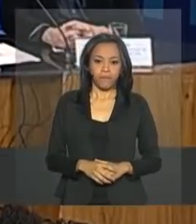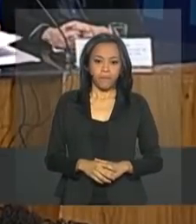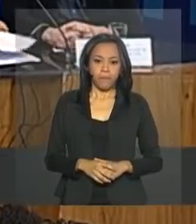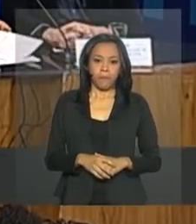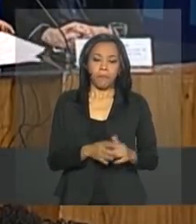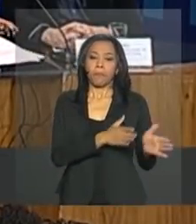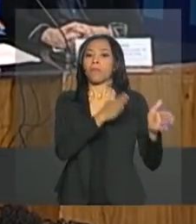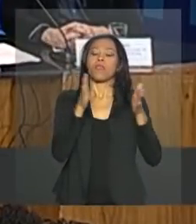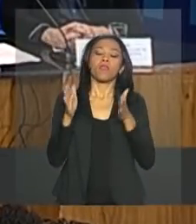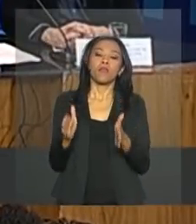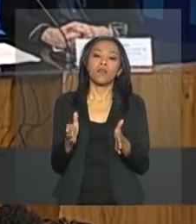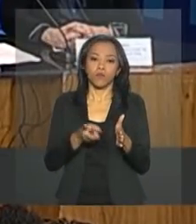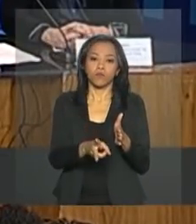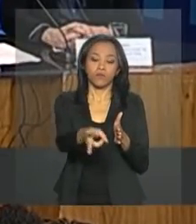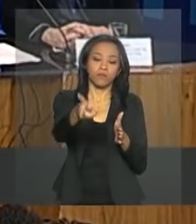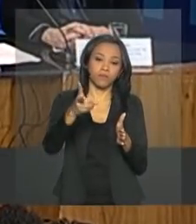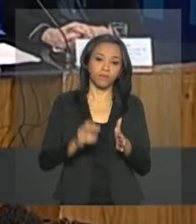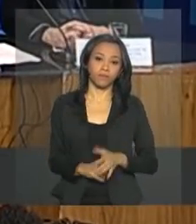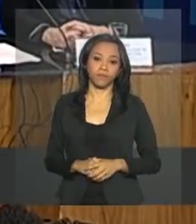bom então é